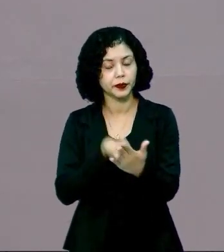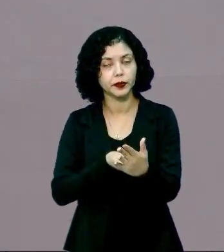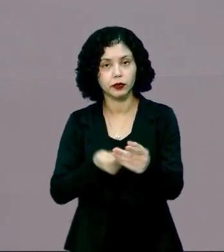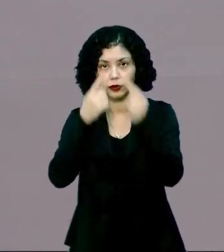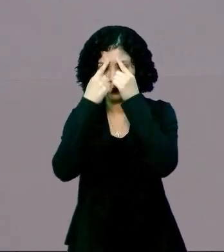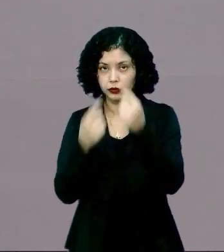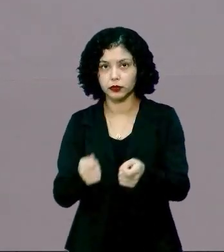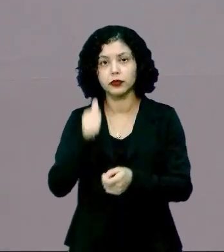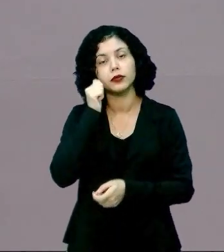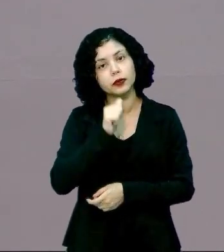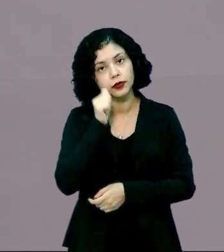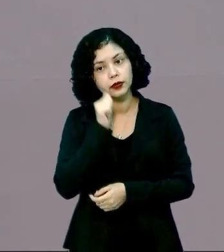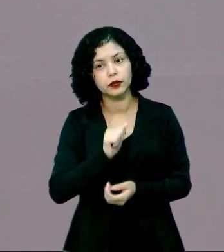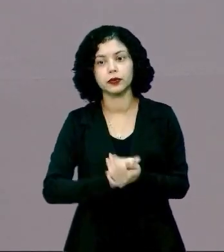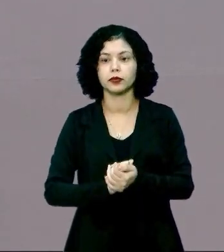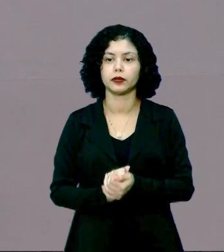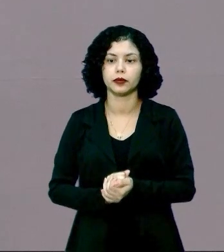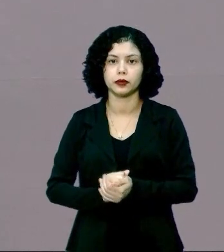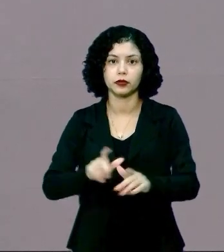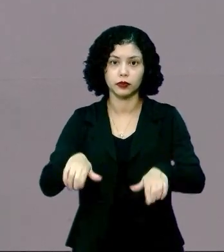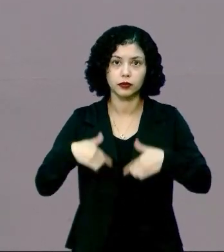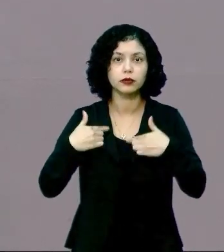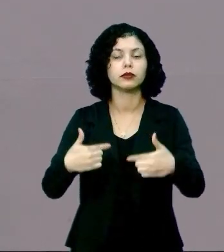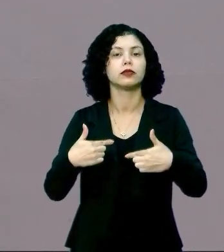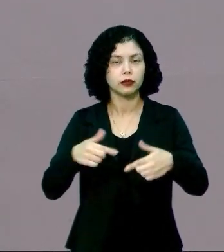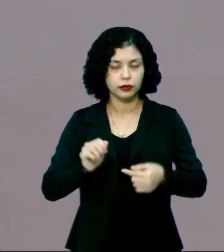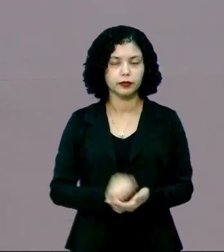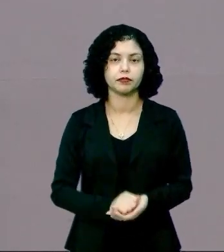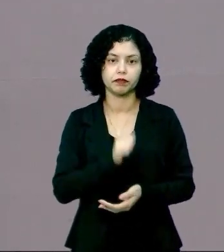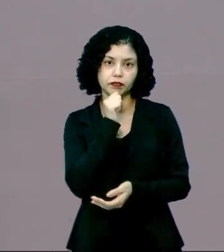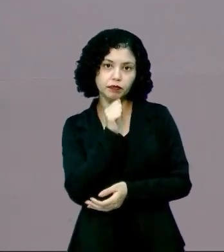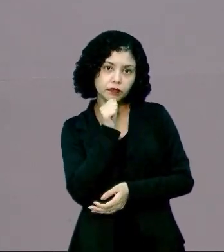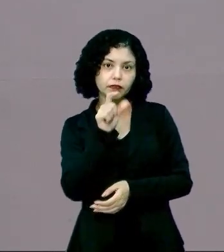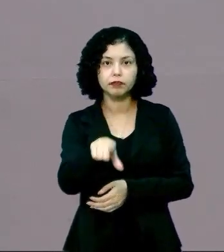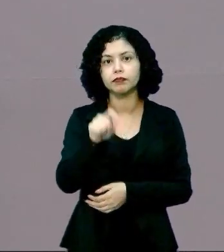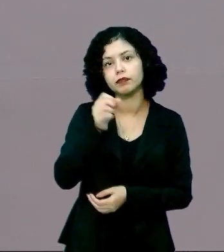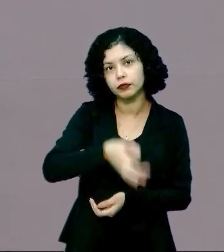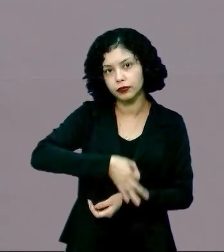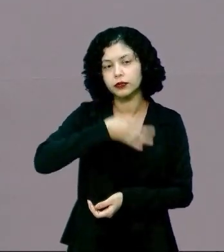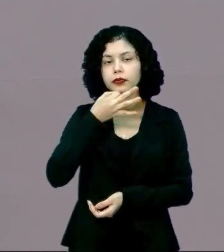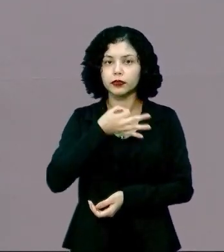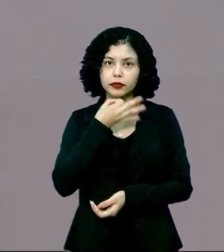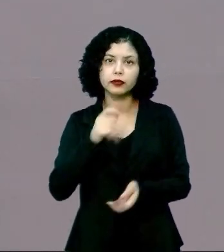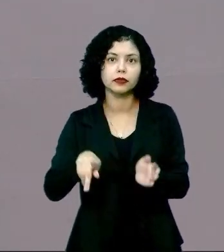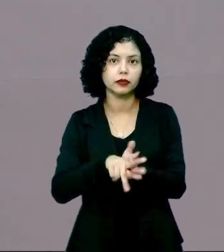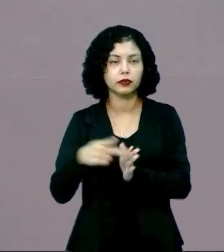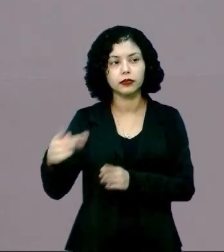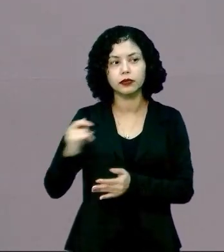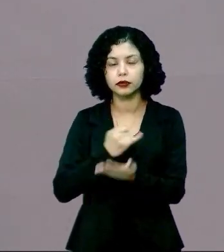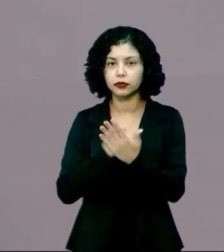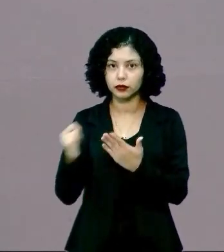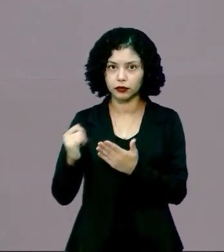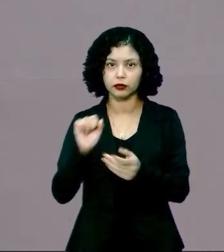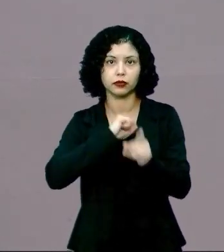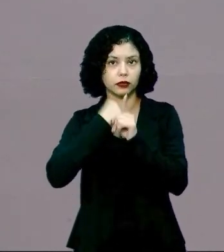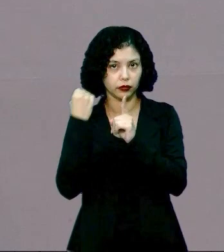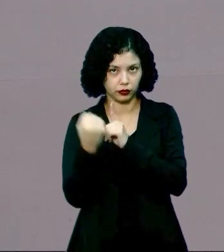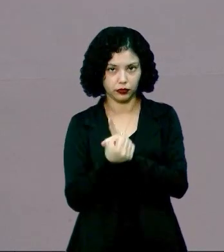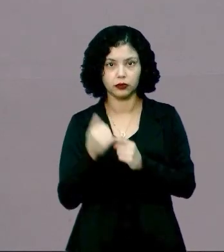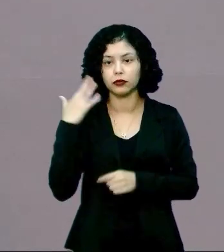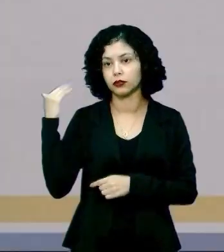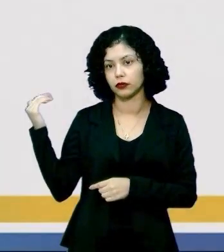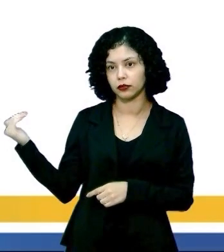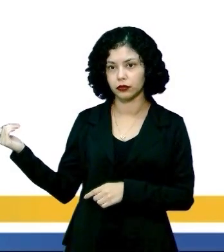contra a mulher. Então, assim, ele foi muito feliz com a escolha do argumento dele de autoridade aí na introdução, citando esse sociólogo que é